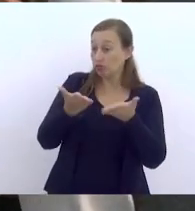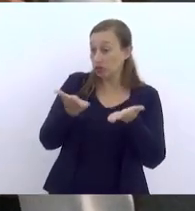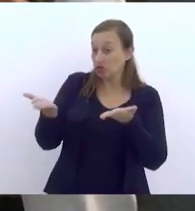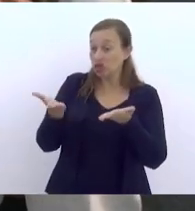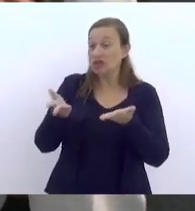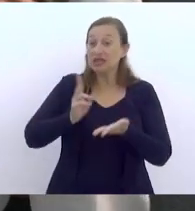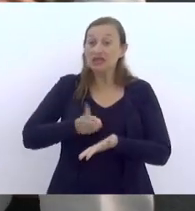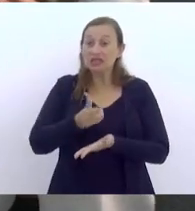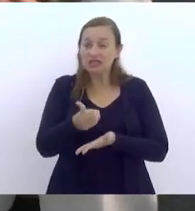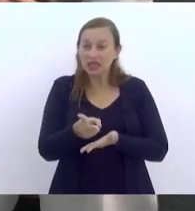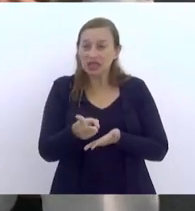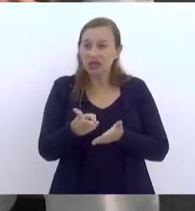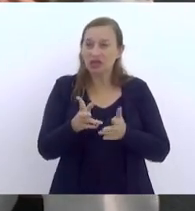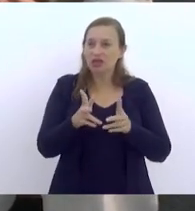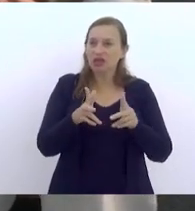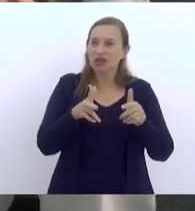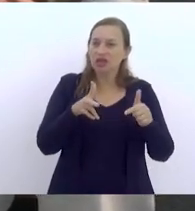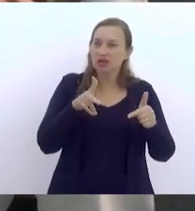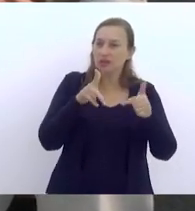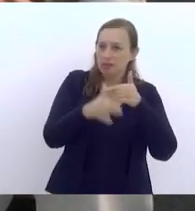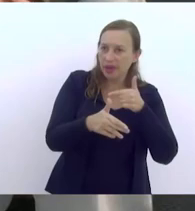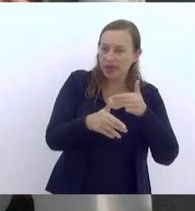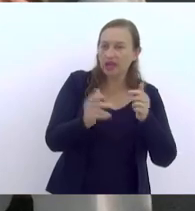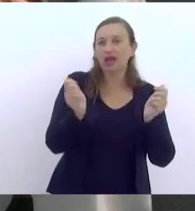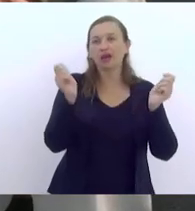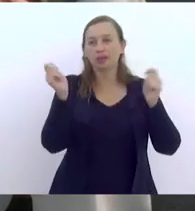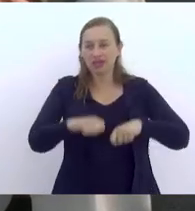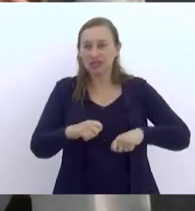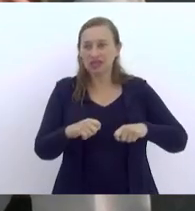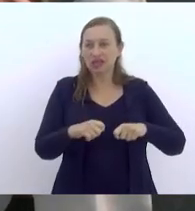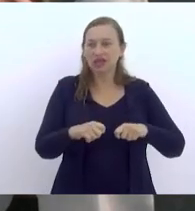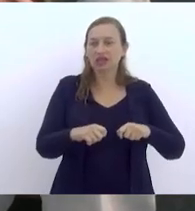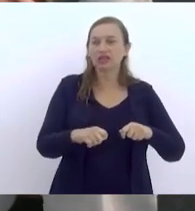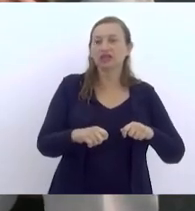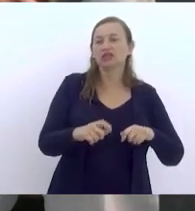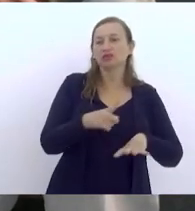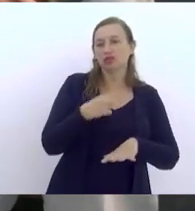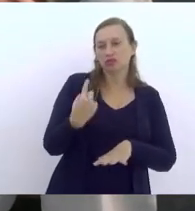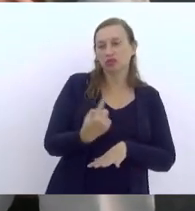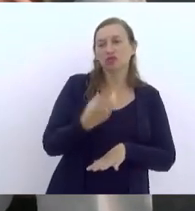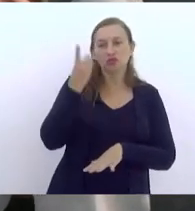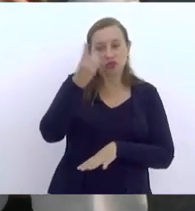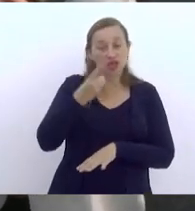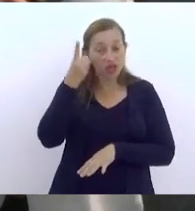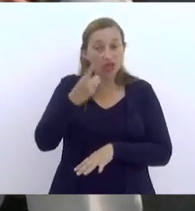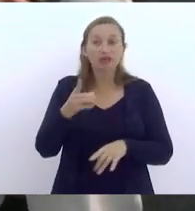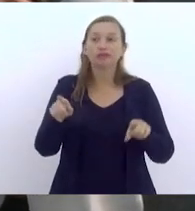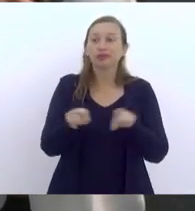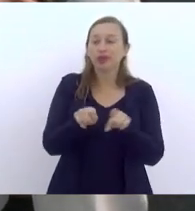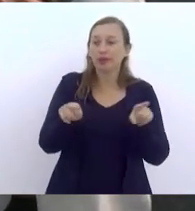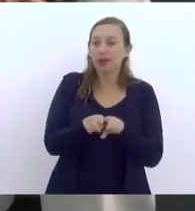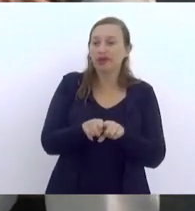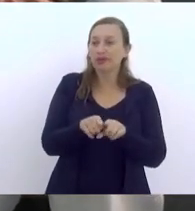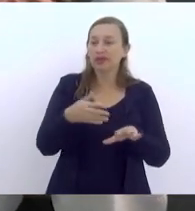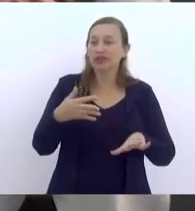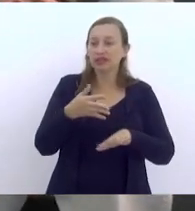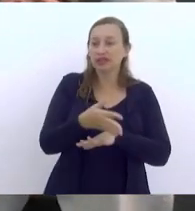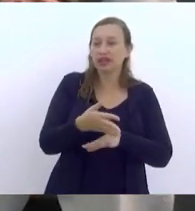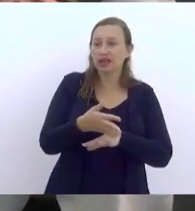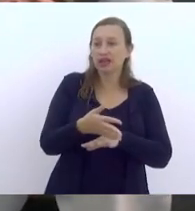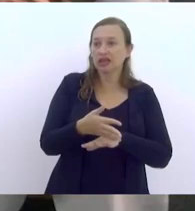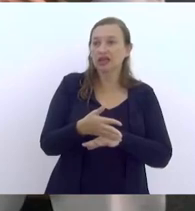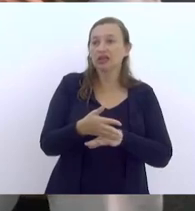tempo restringam a capacidade legislativa aqui dos deputados, nós também vamos entrar num funil muito